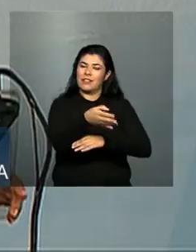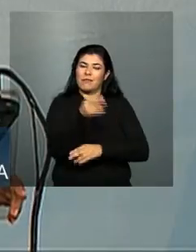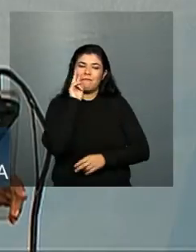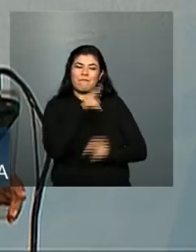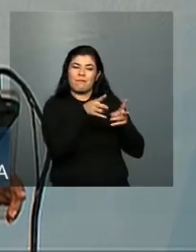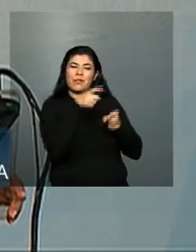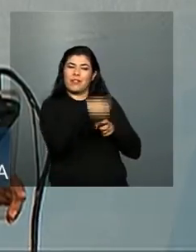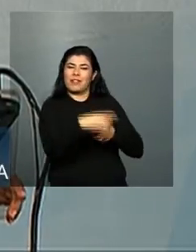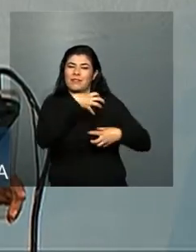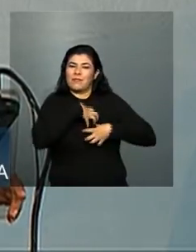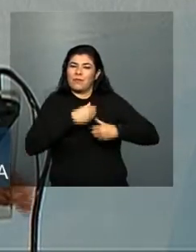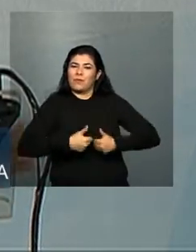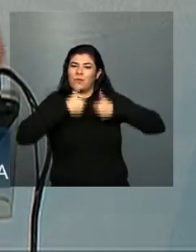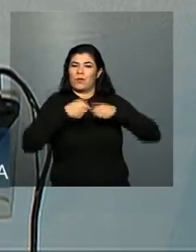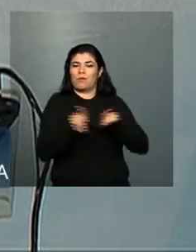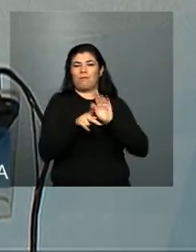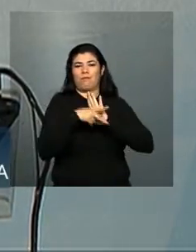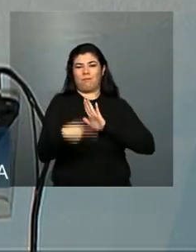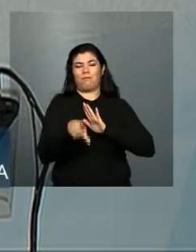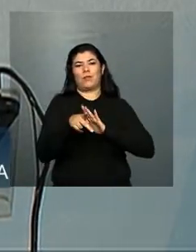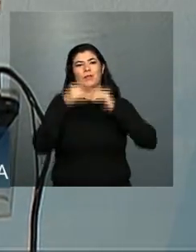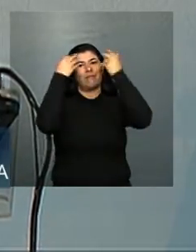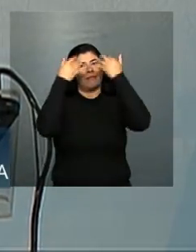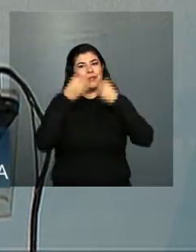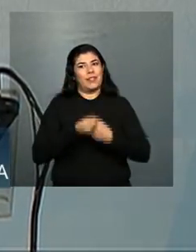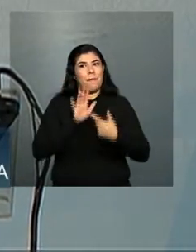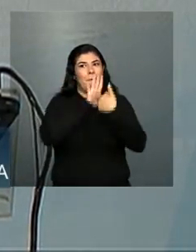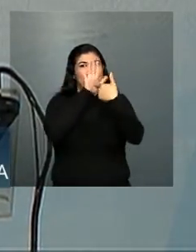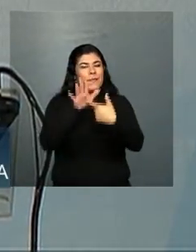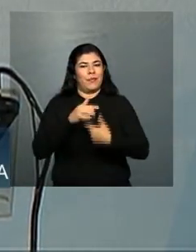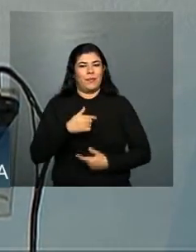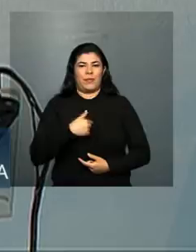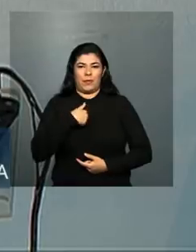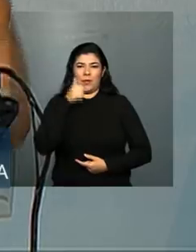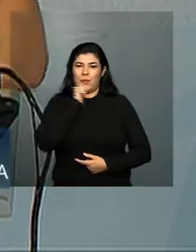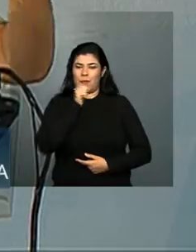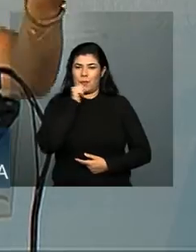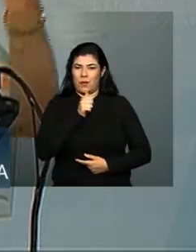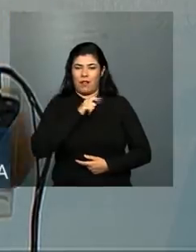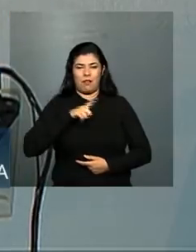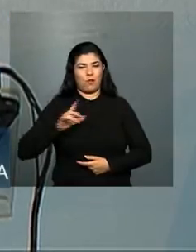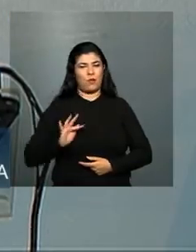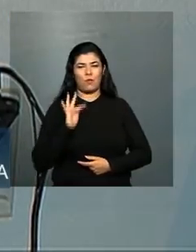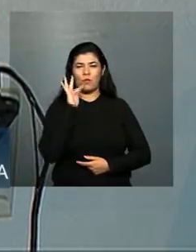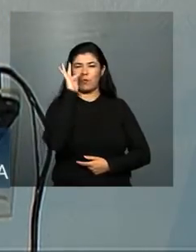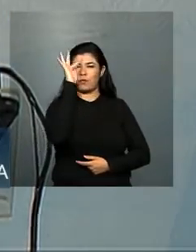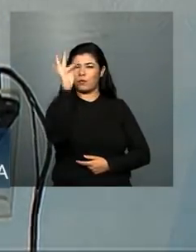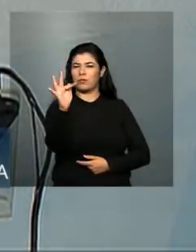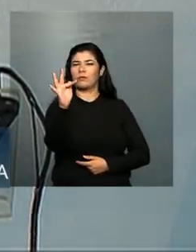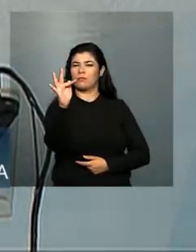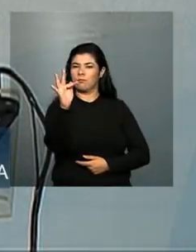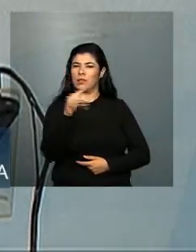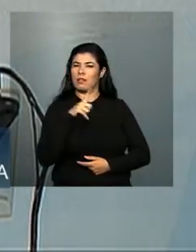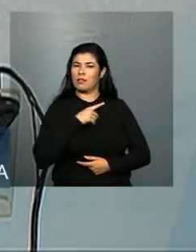orgulho. O orgulho de sendo uma moça com todo um futuro pela frente,